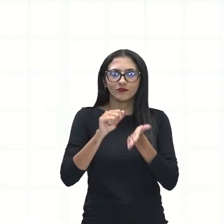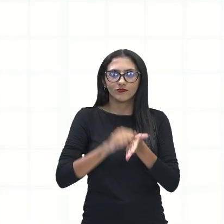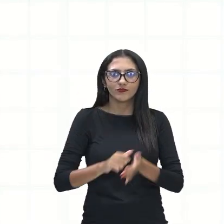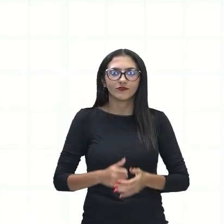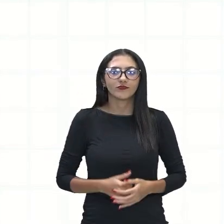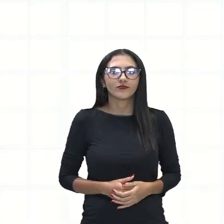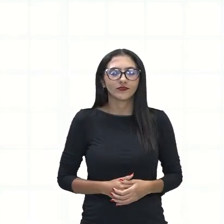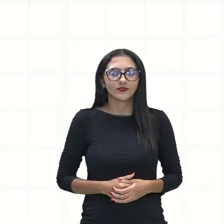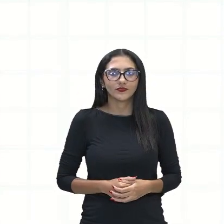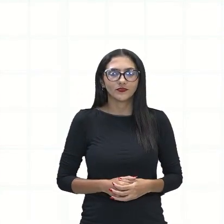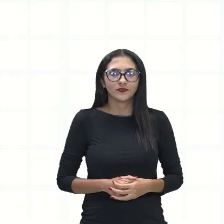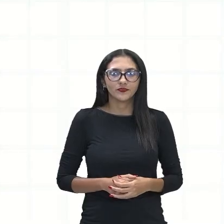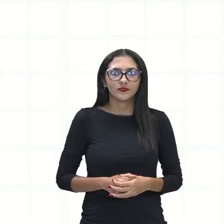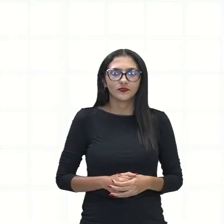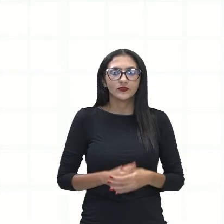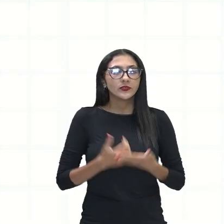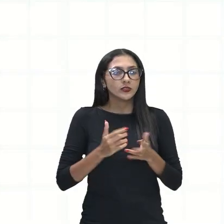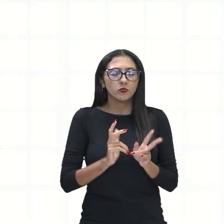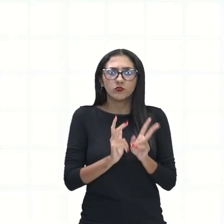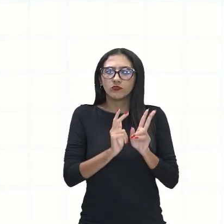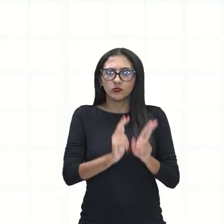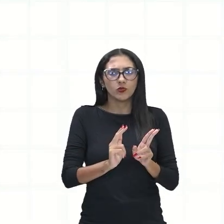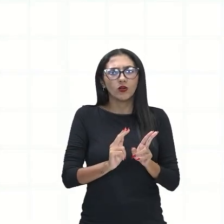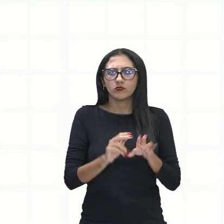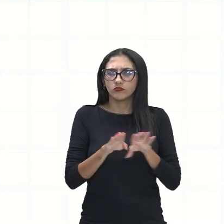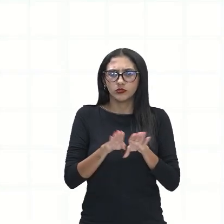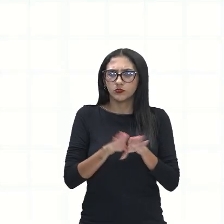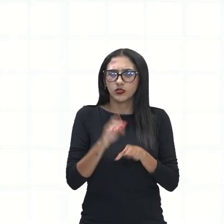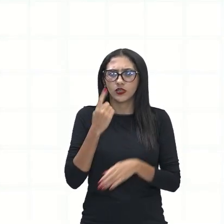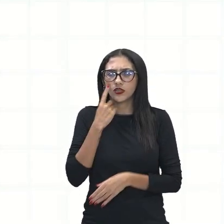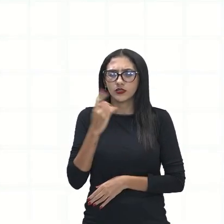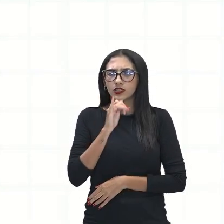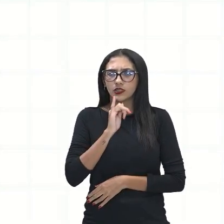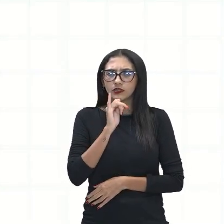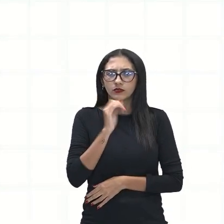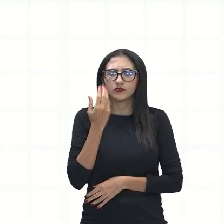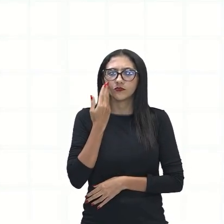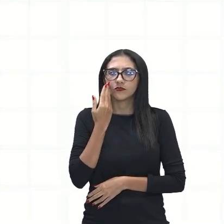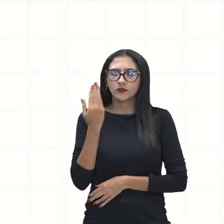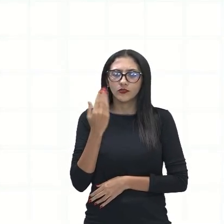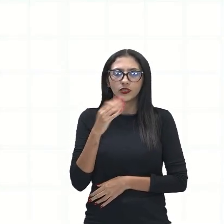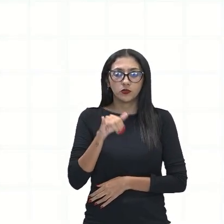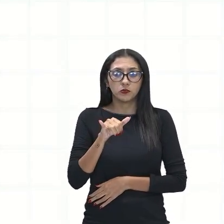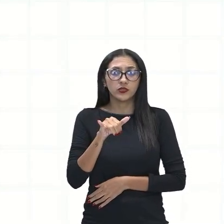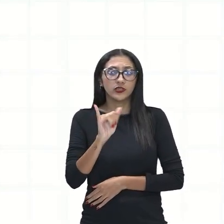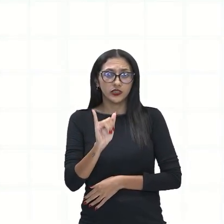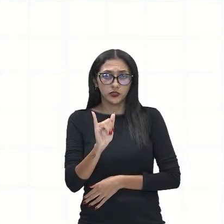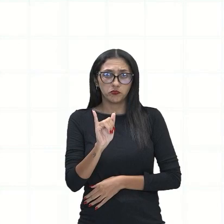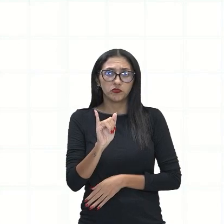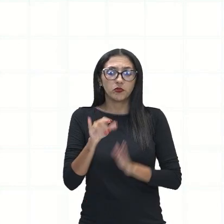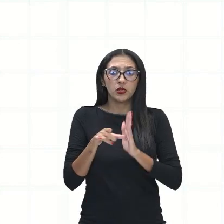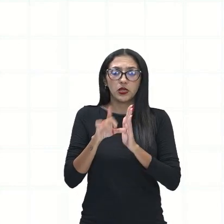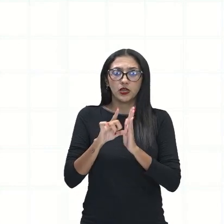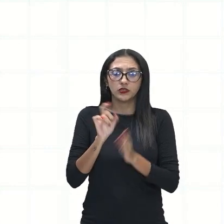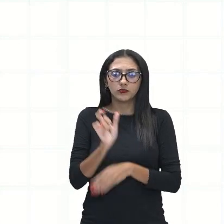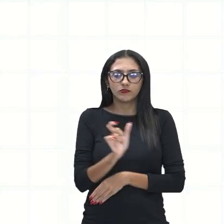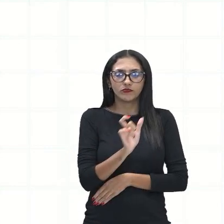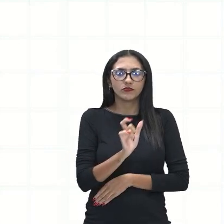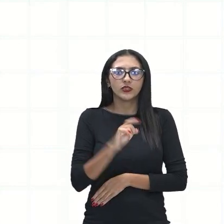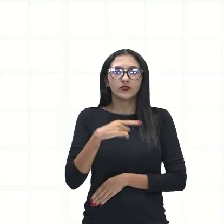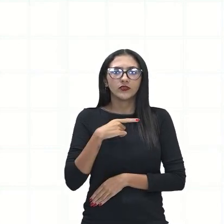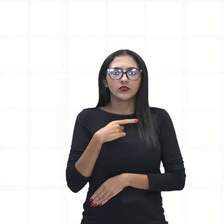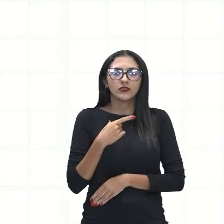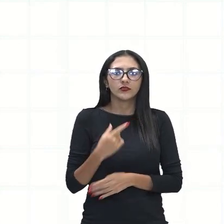Então, aqui segue a mesma linha de raciocínio. Tem o Y e uma consoante. O que vai acontecer?